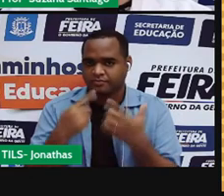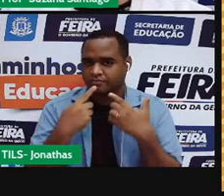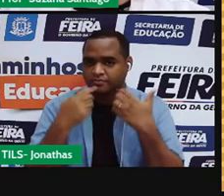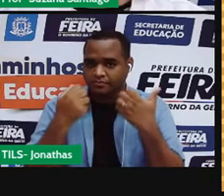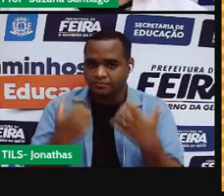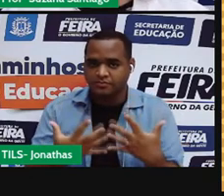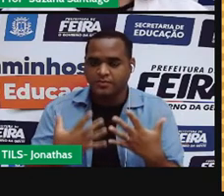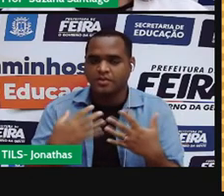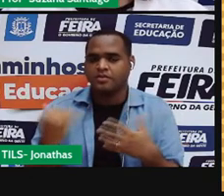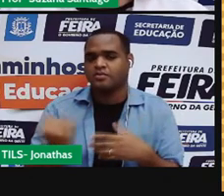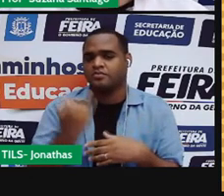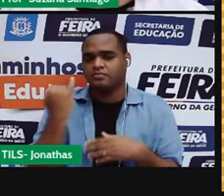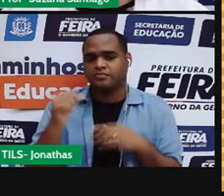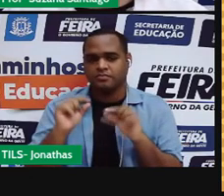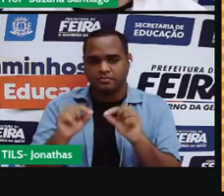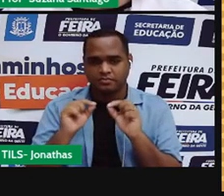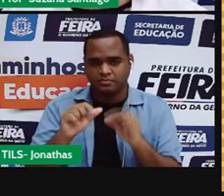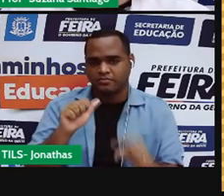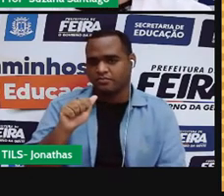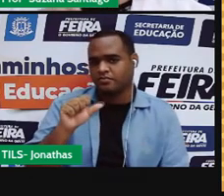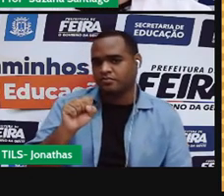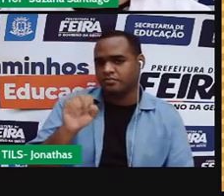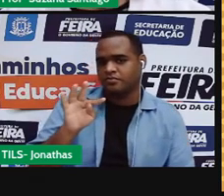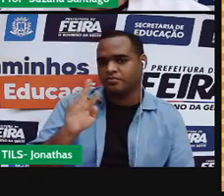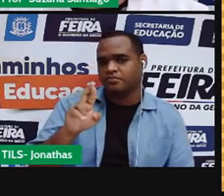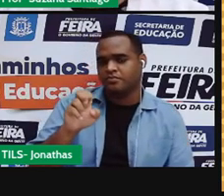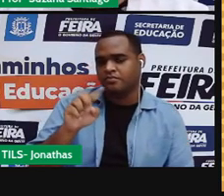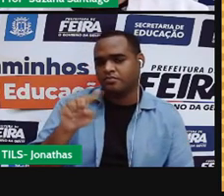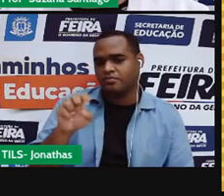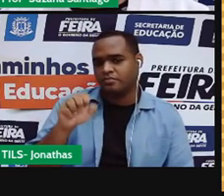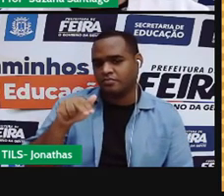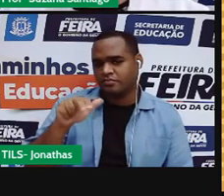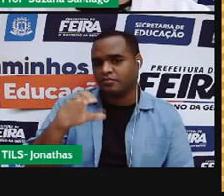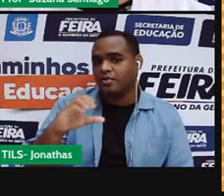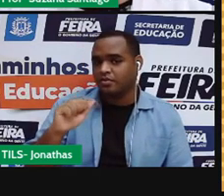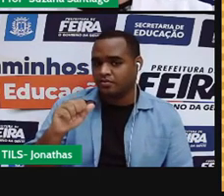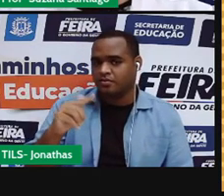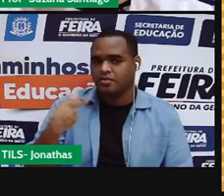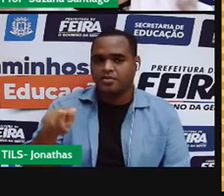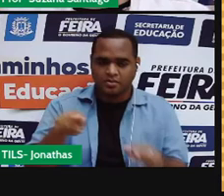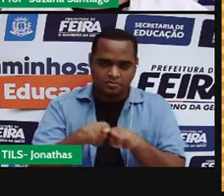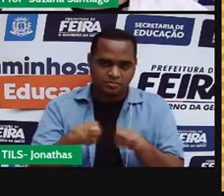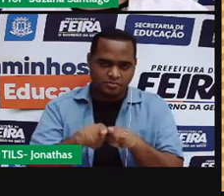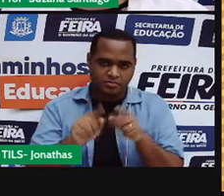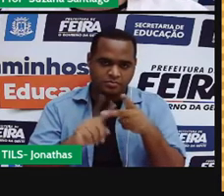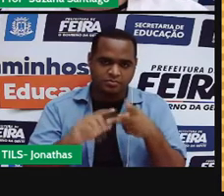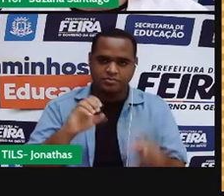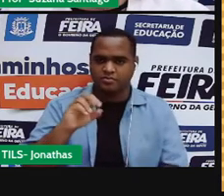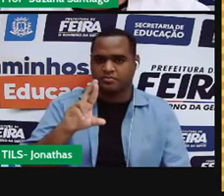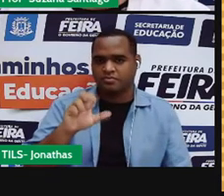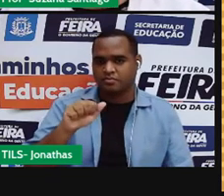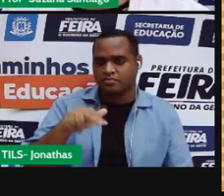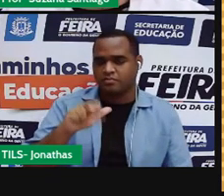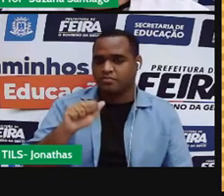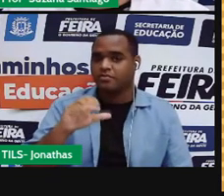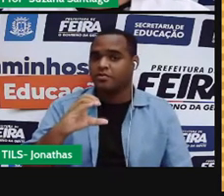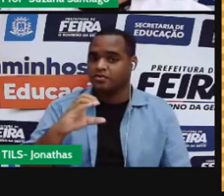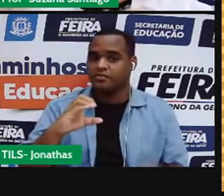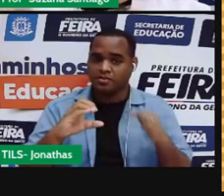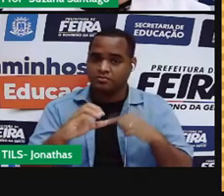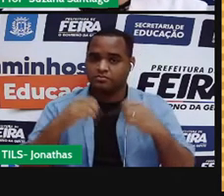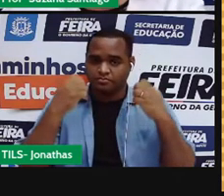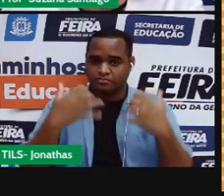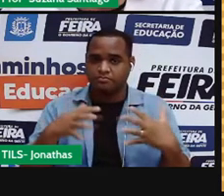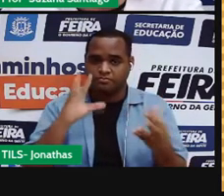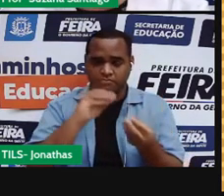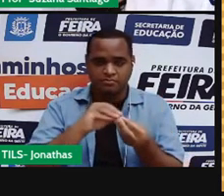as vacinas AstraZeneca e Coronavac, elas dependem da segunda dose para você ter uma imunização completa, tá certo? Então,